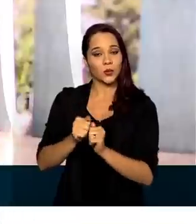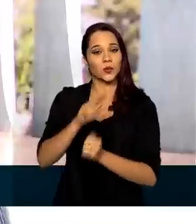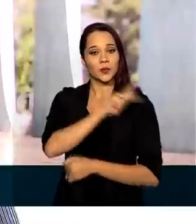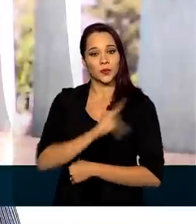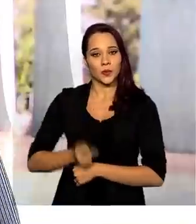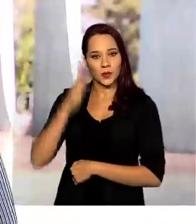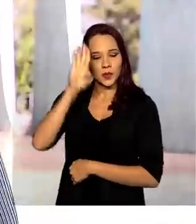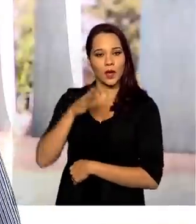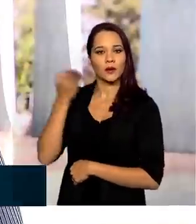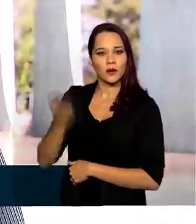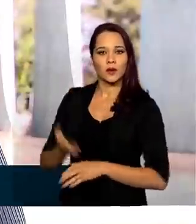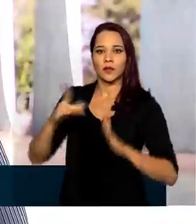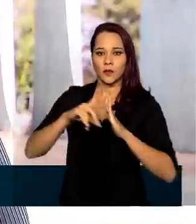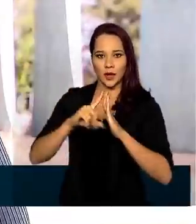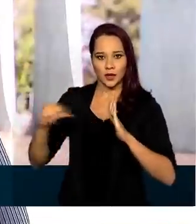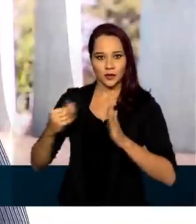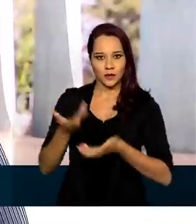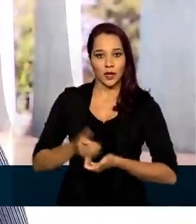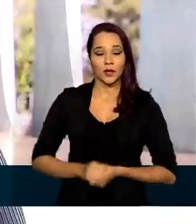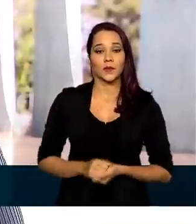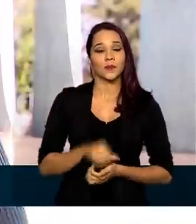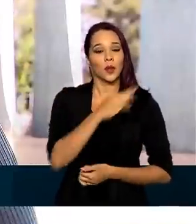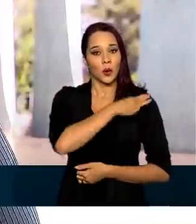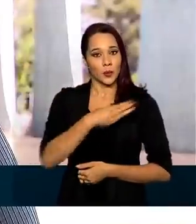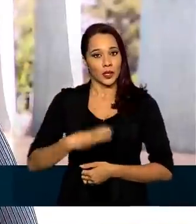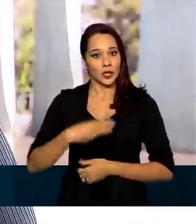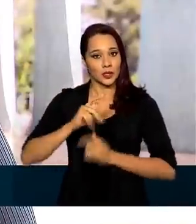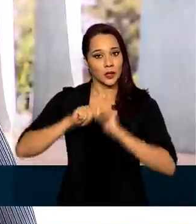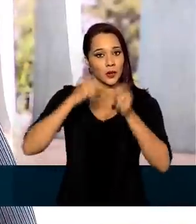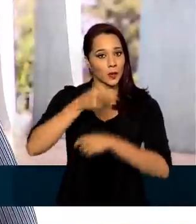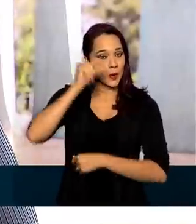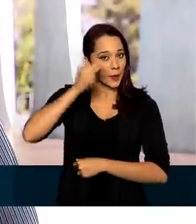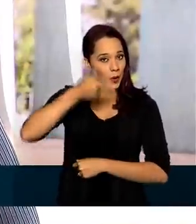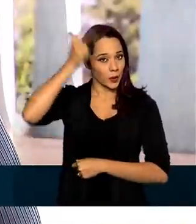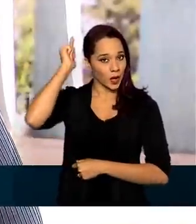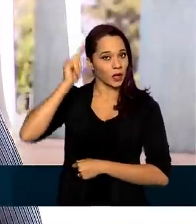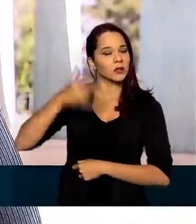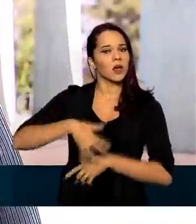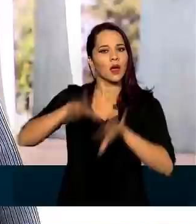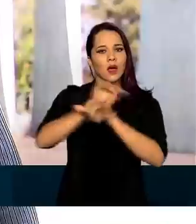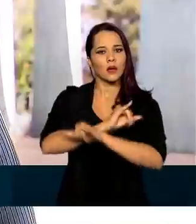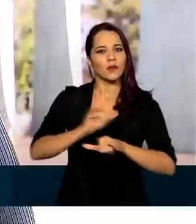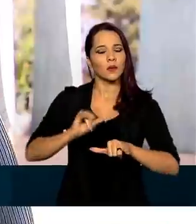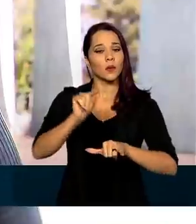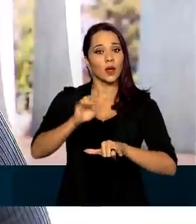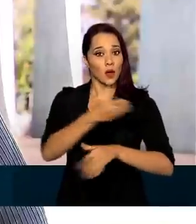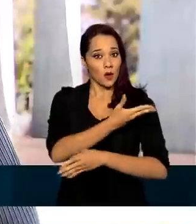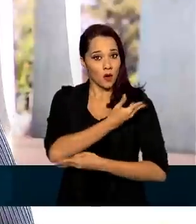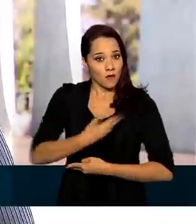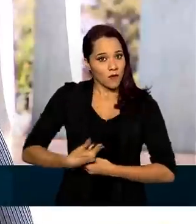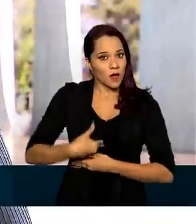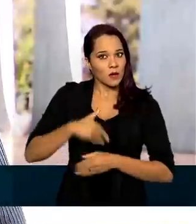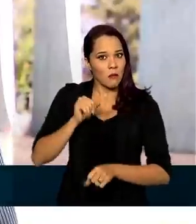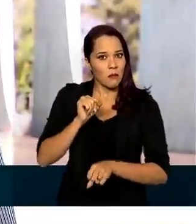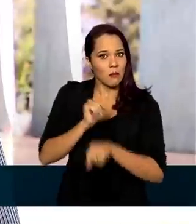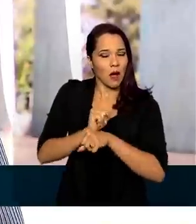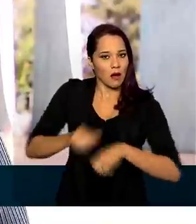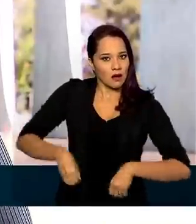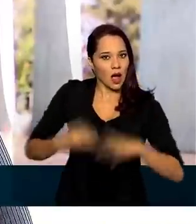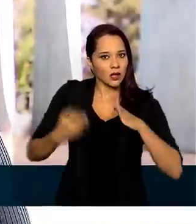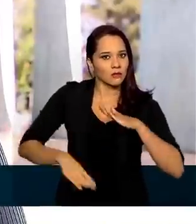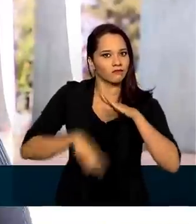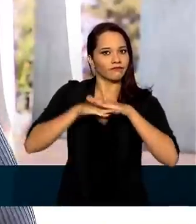aqui no Palácio da Alvorada. O ministro da Economia, Paulo Guedes, afirmou que o governo não vai furar o teto de